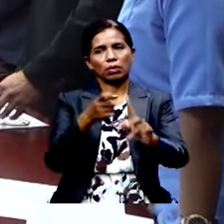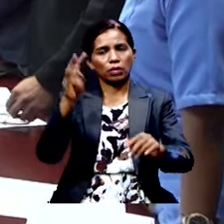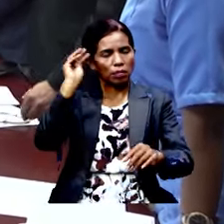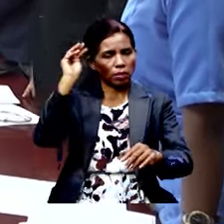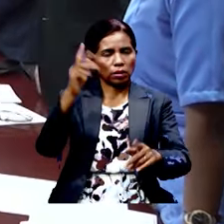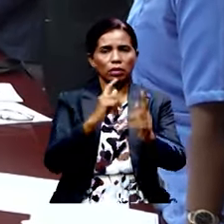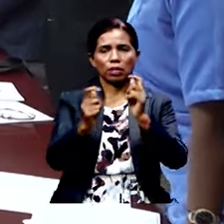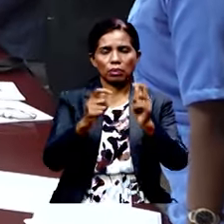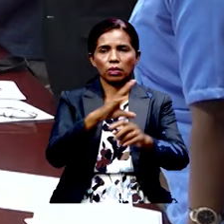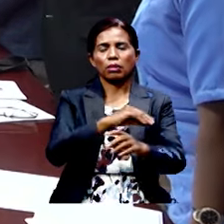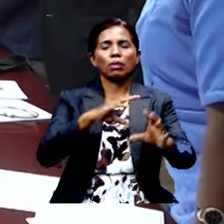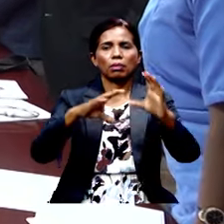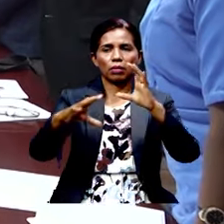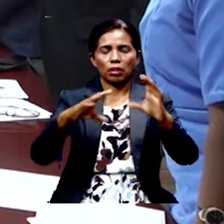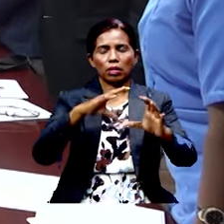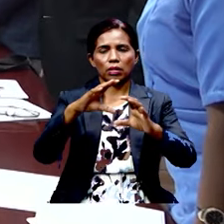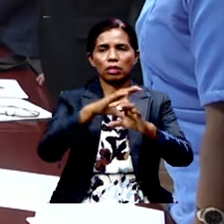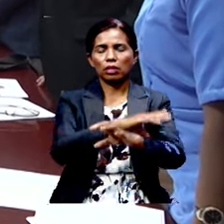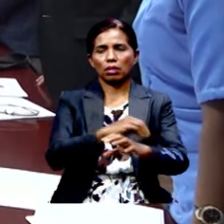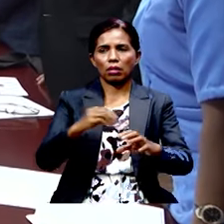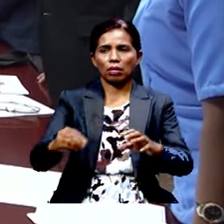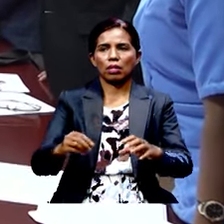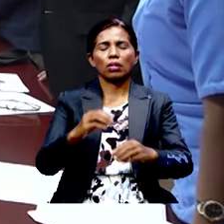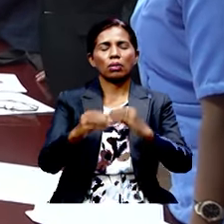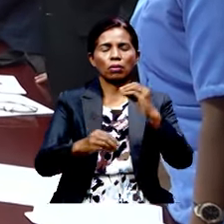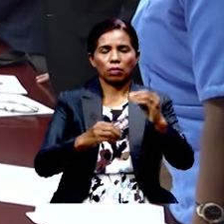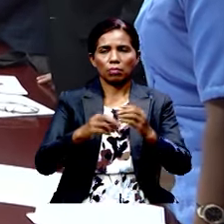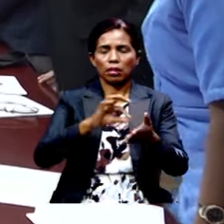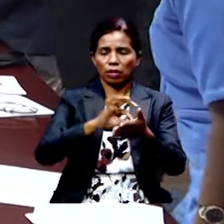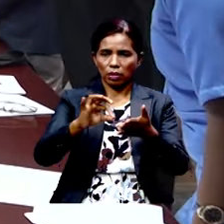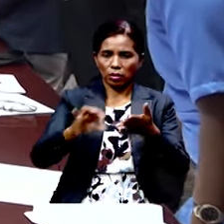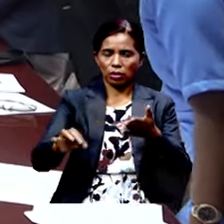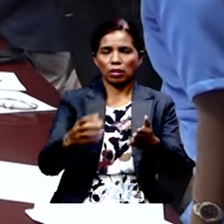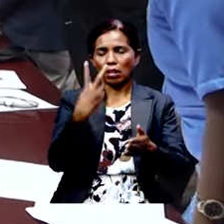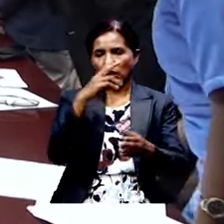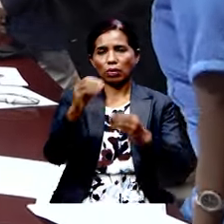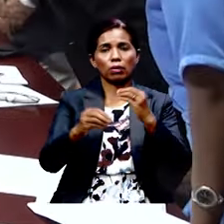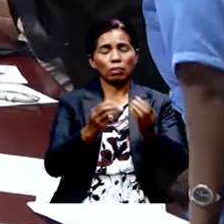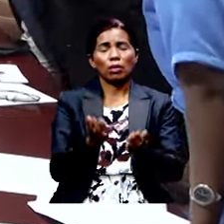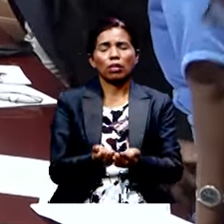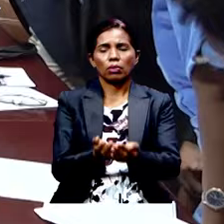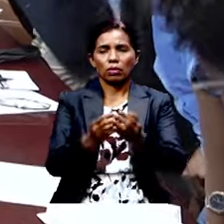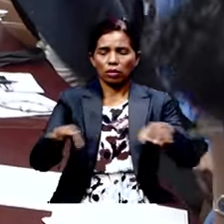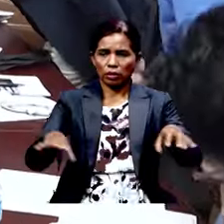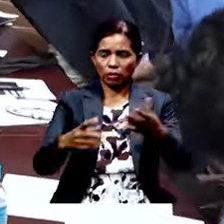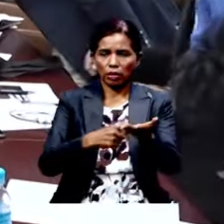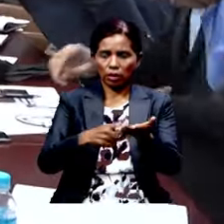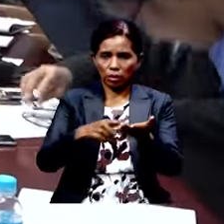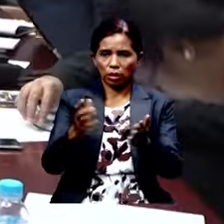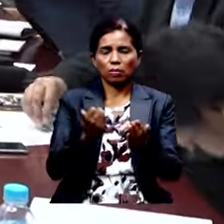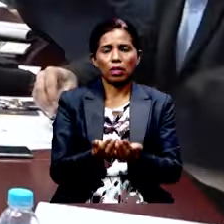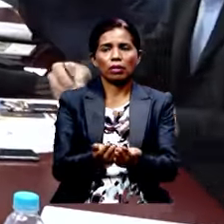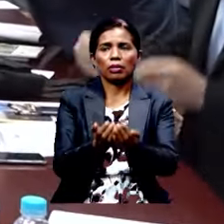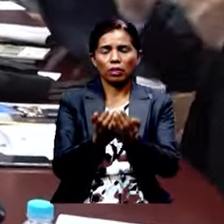de Transporte e Comunicação, Miguel Marques Gonçalves, quando existe embarcação RO, no Serviço de Inspeção Técnica BARRO,